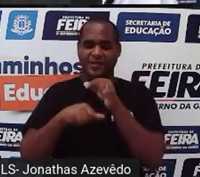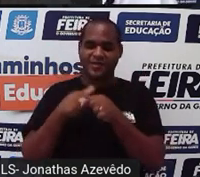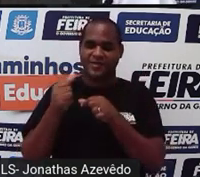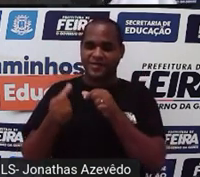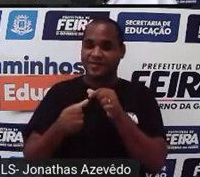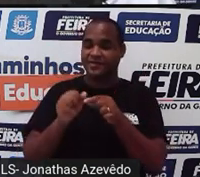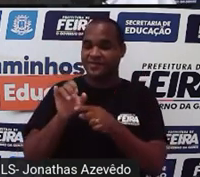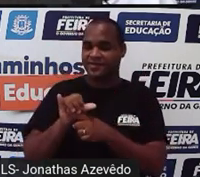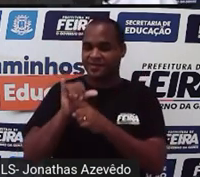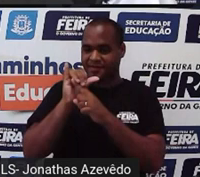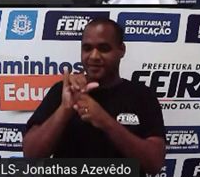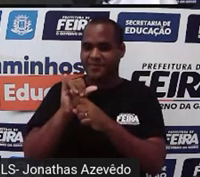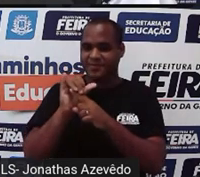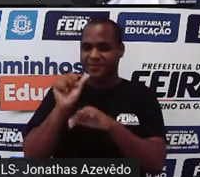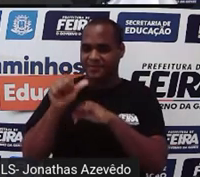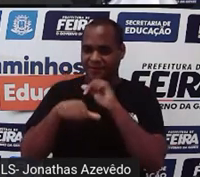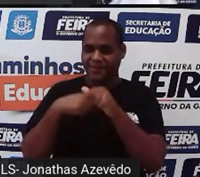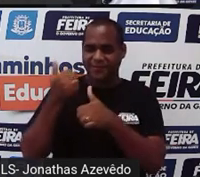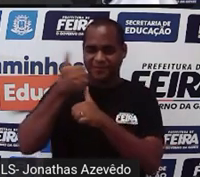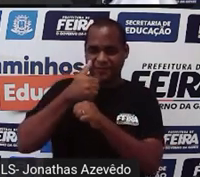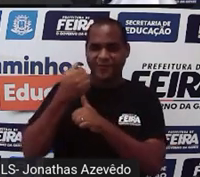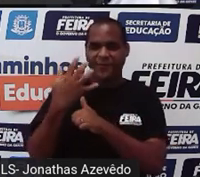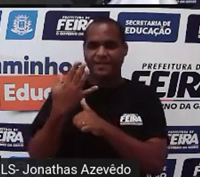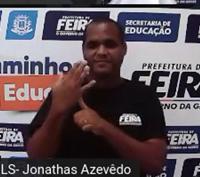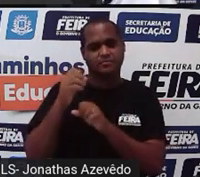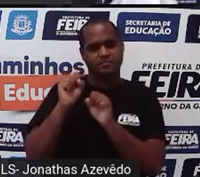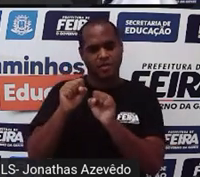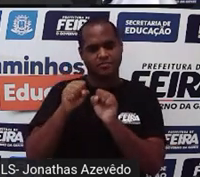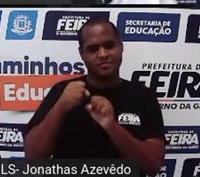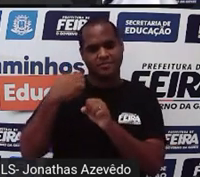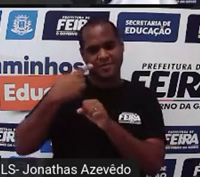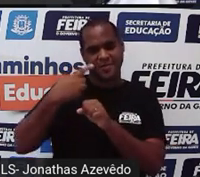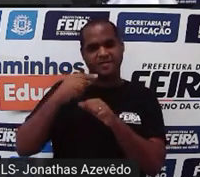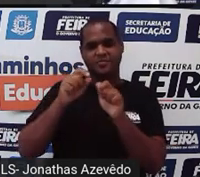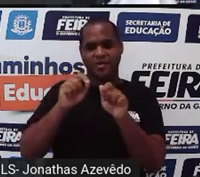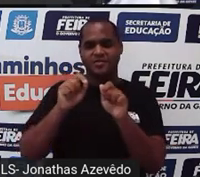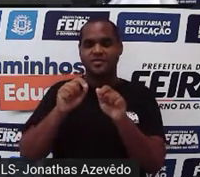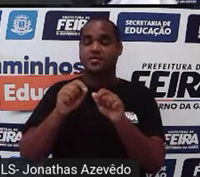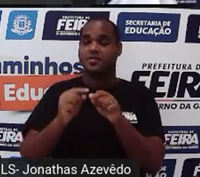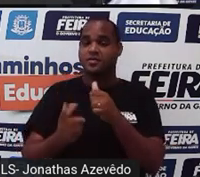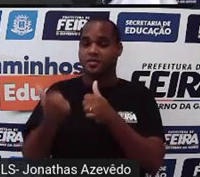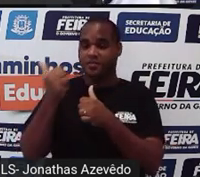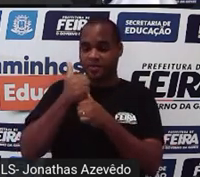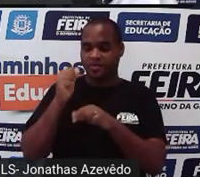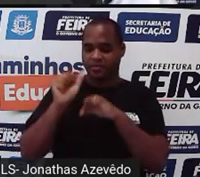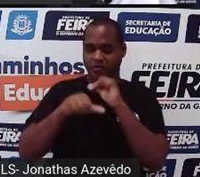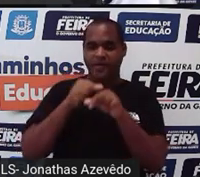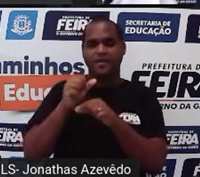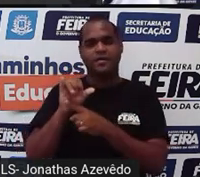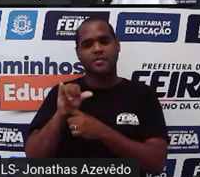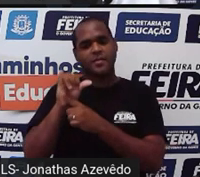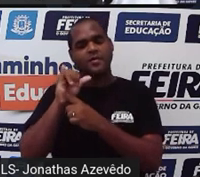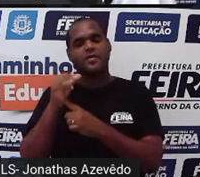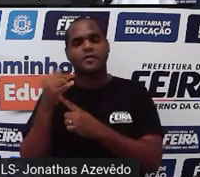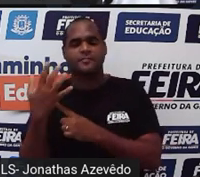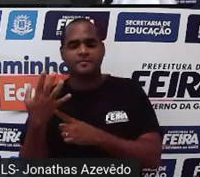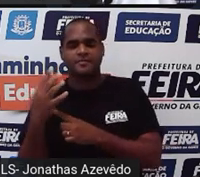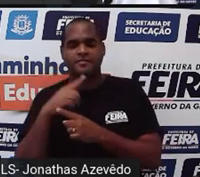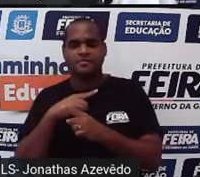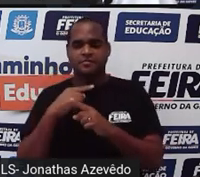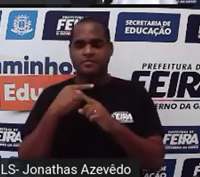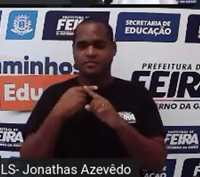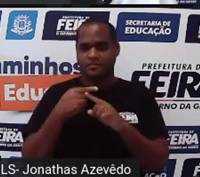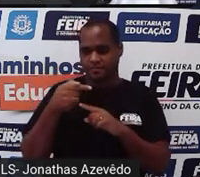4 e pode ser a primeira Tá bom você pode pegar e trocar Y por quatro em x + y